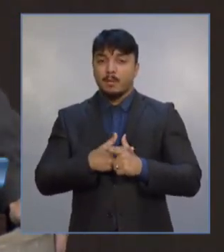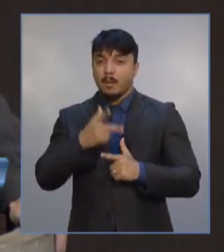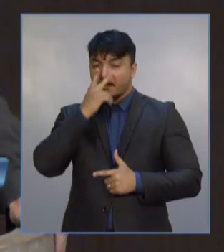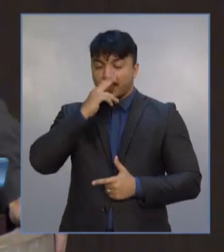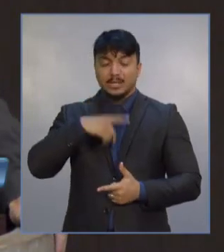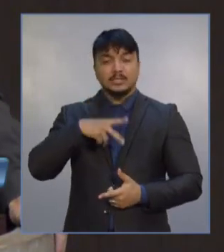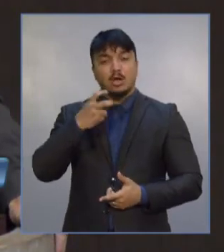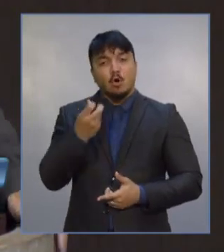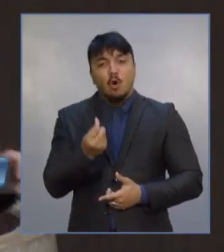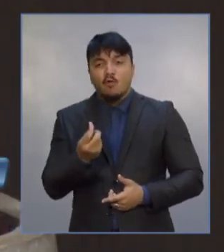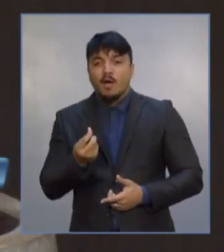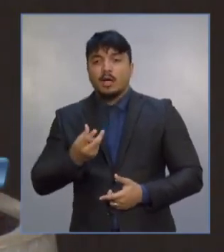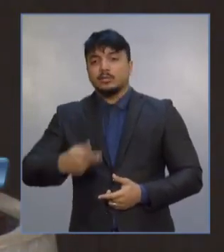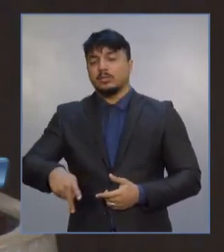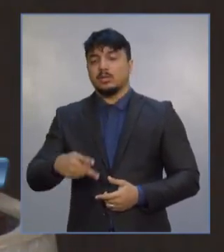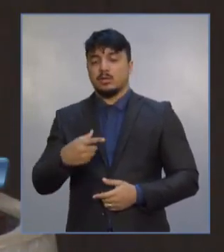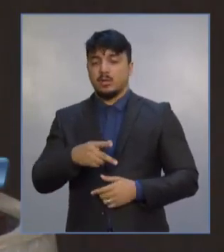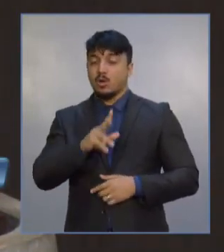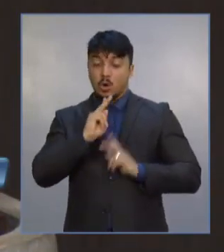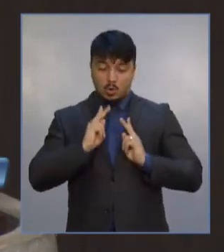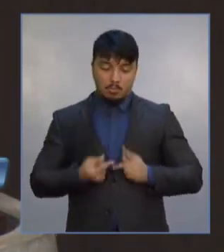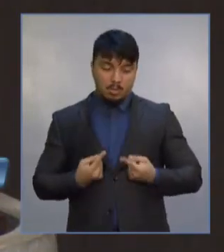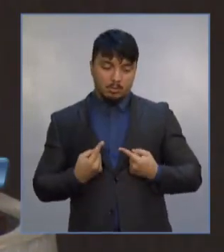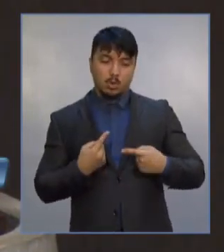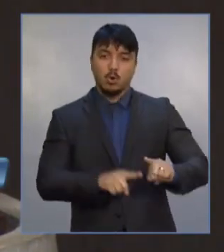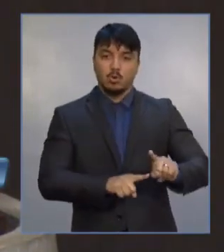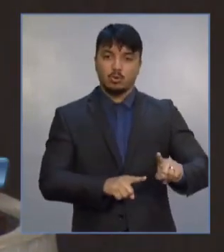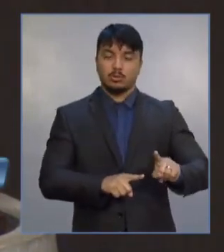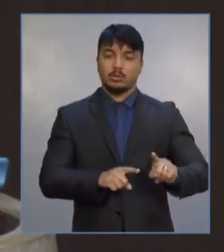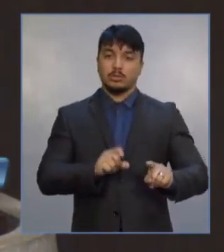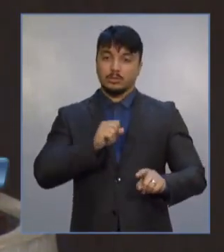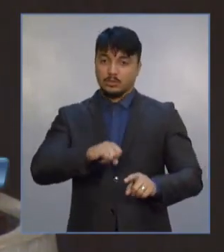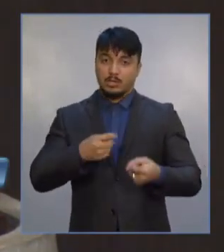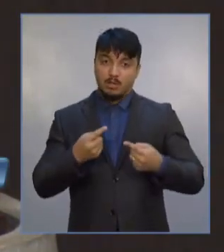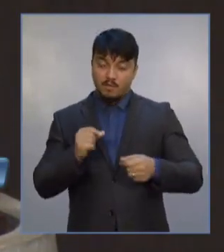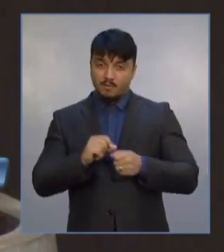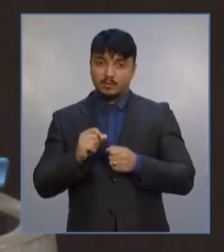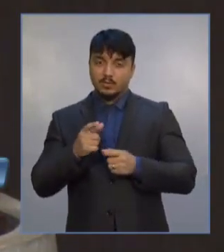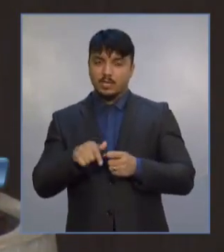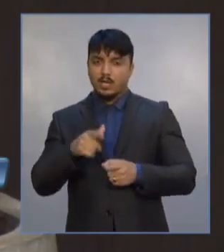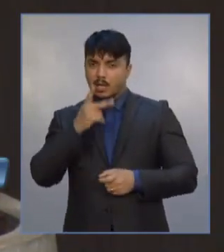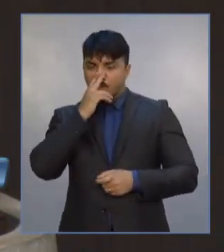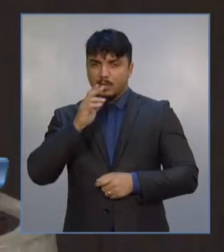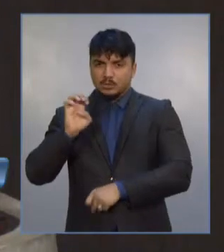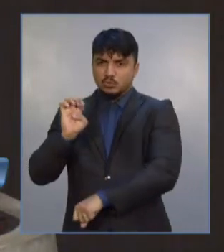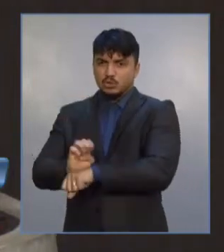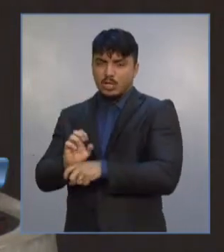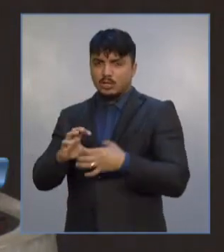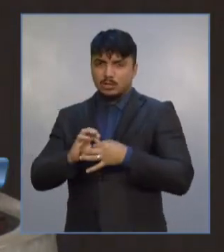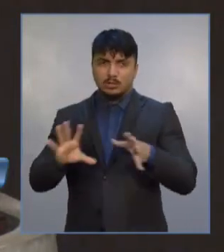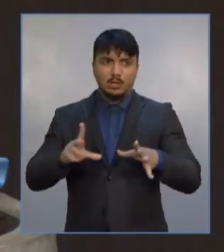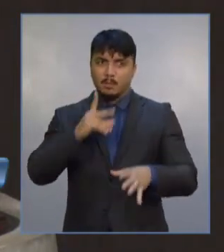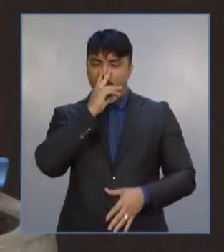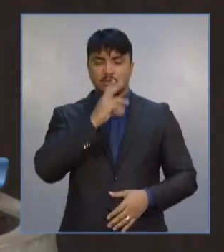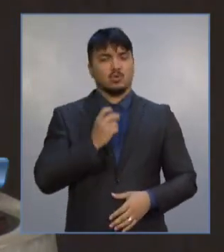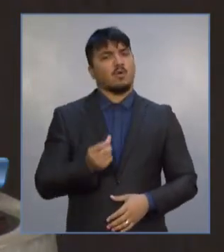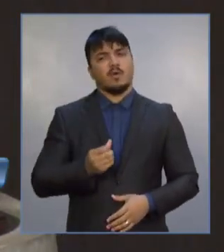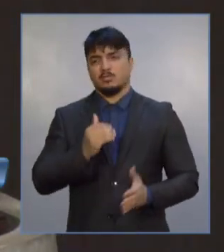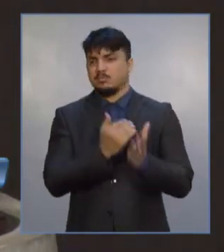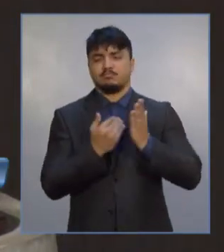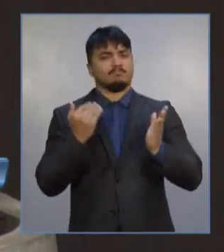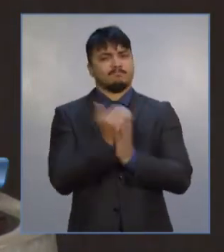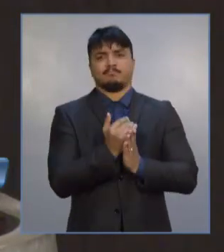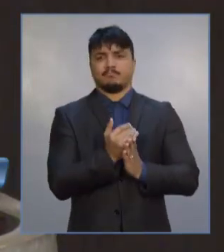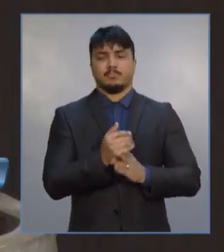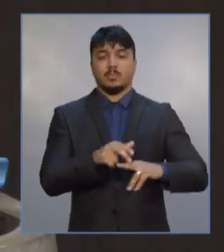mais covardes que um ser humano pode fazer a outro. Quando ela é feita com a chancela de Estado, ela se torna mais covarde ainda. Por